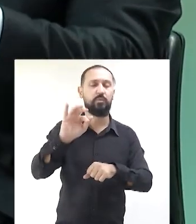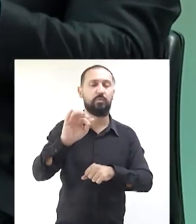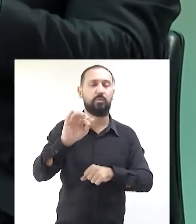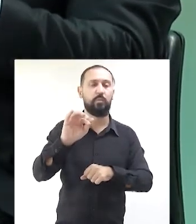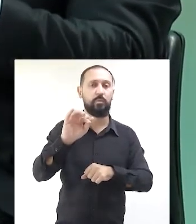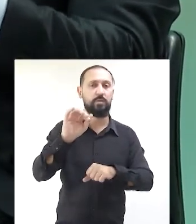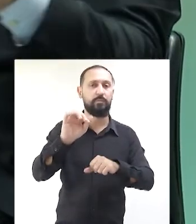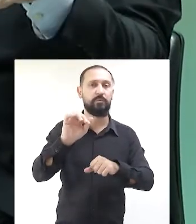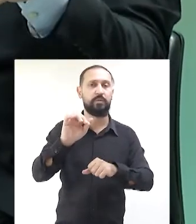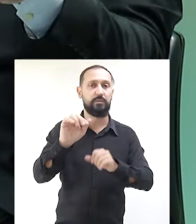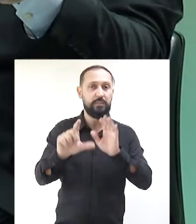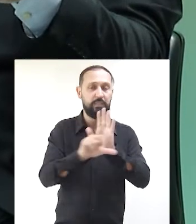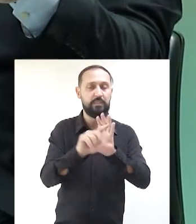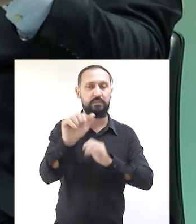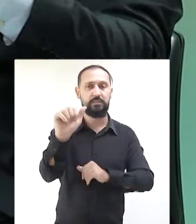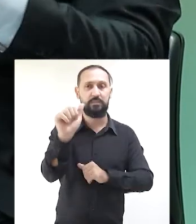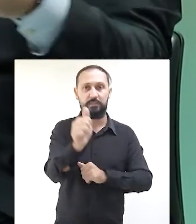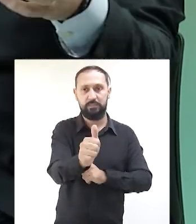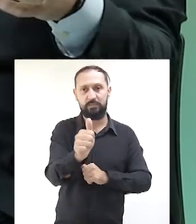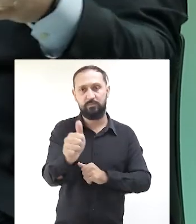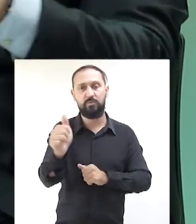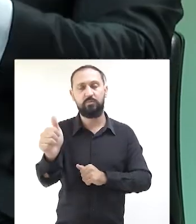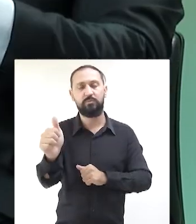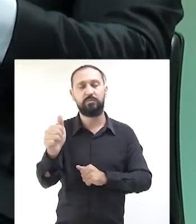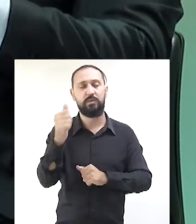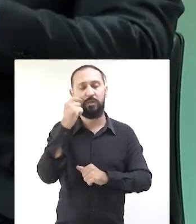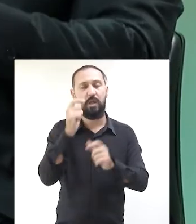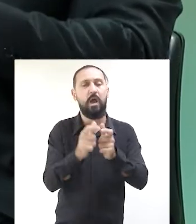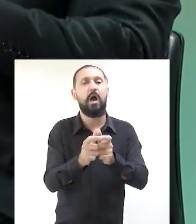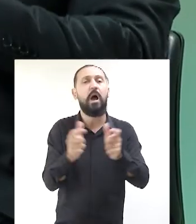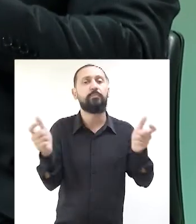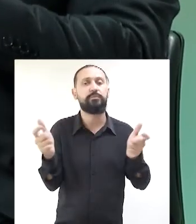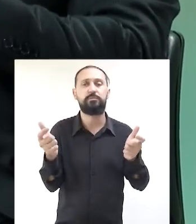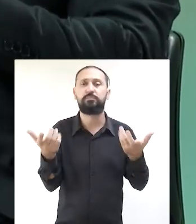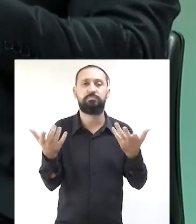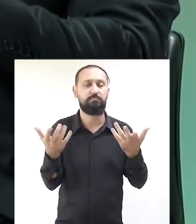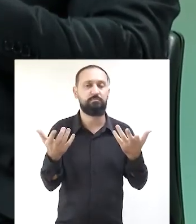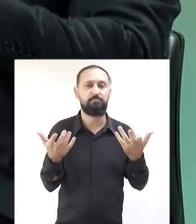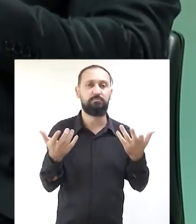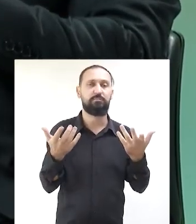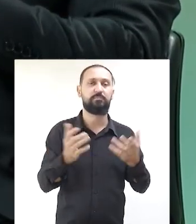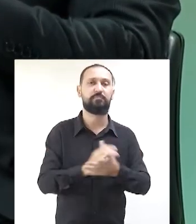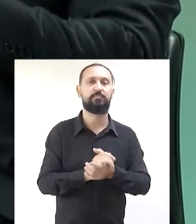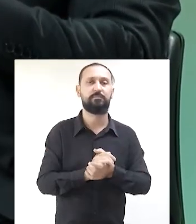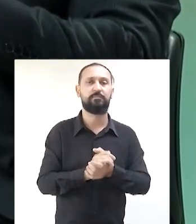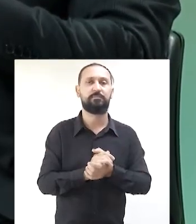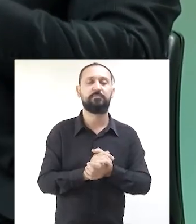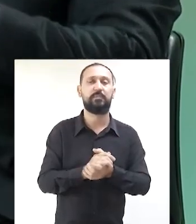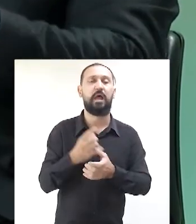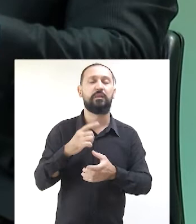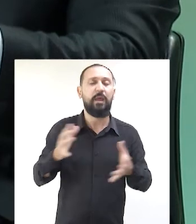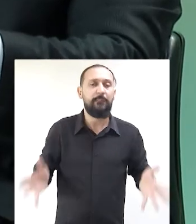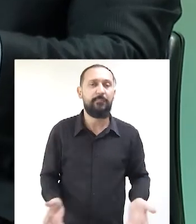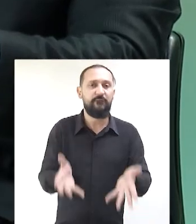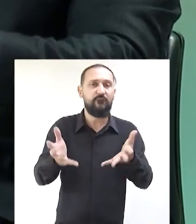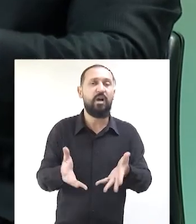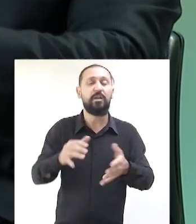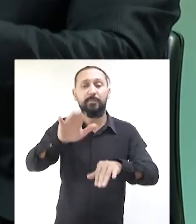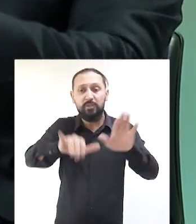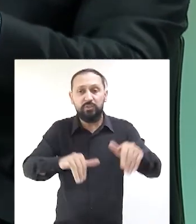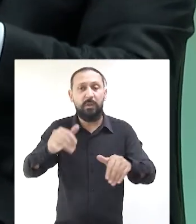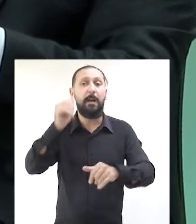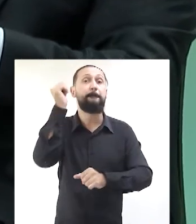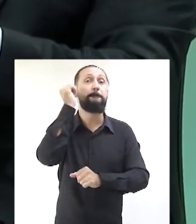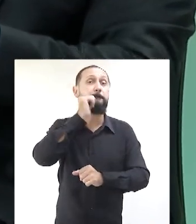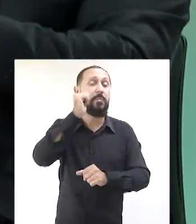111? Ela estendeu, né? Ela ampliou esse leque, vamos dizer assim, até de fomento à própria